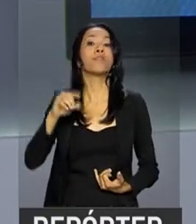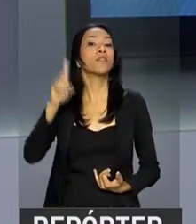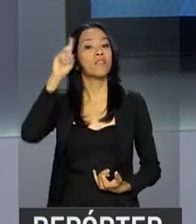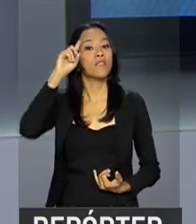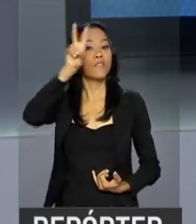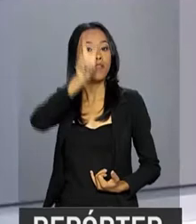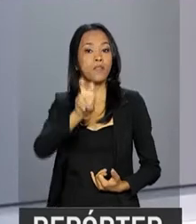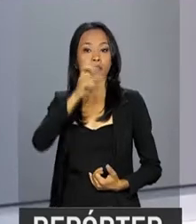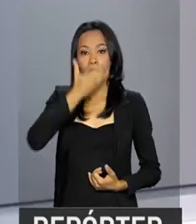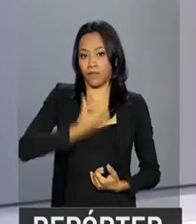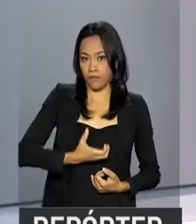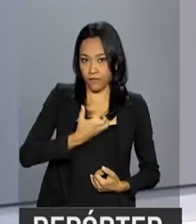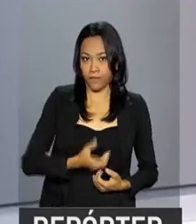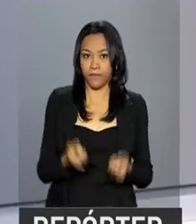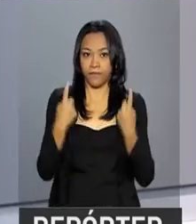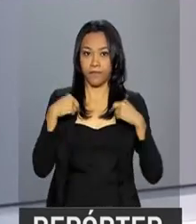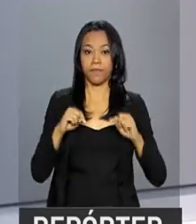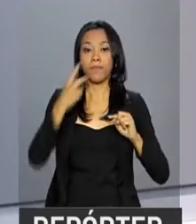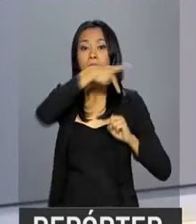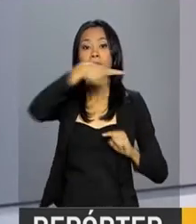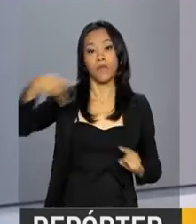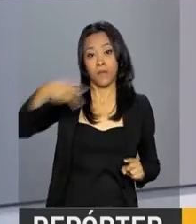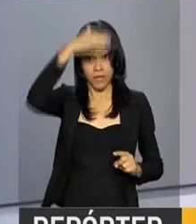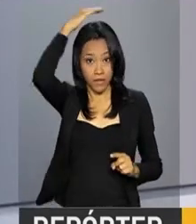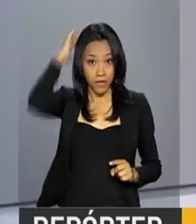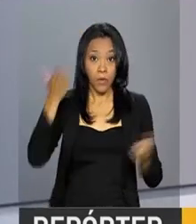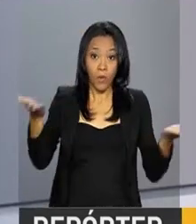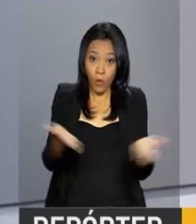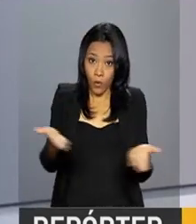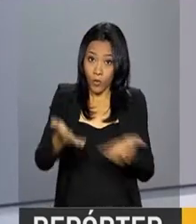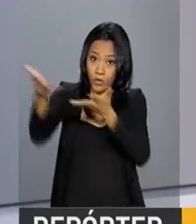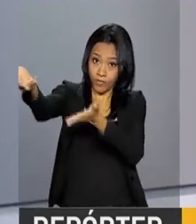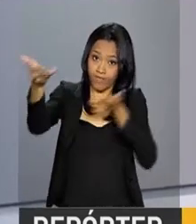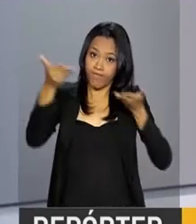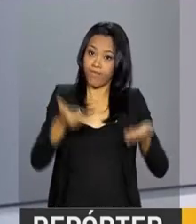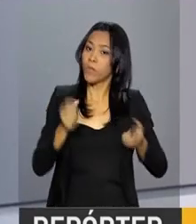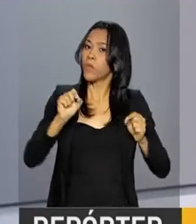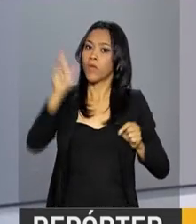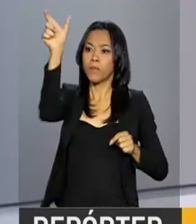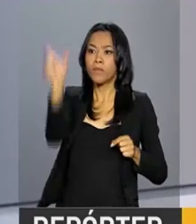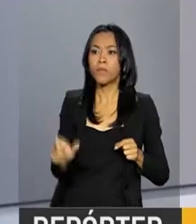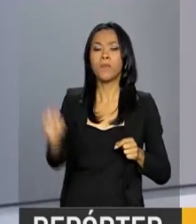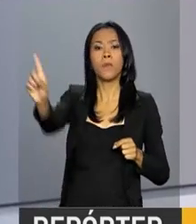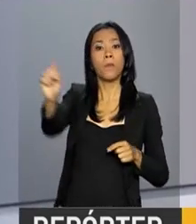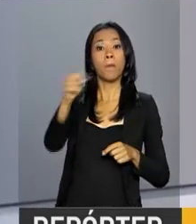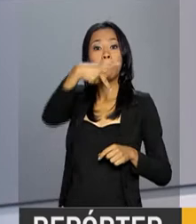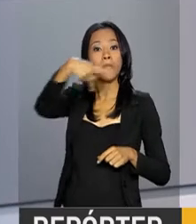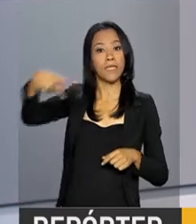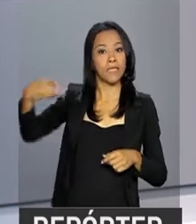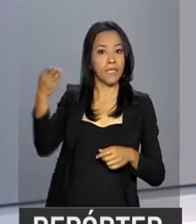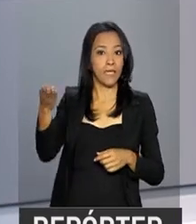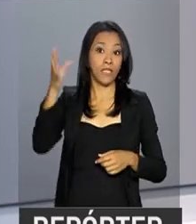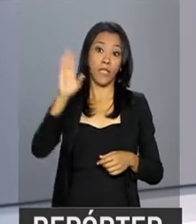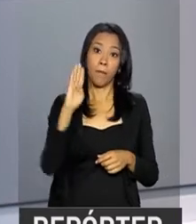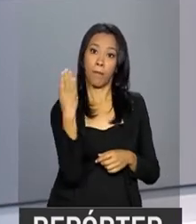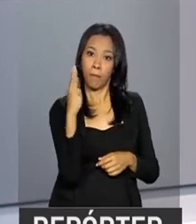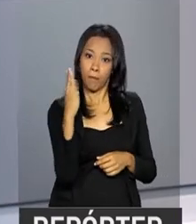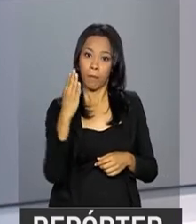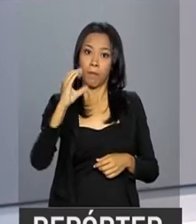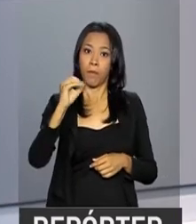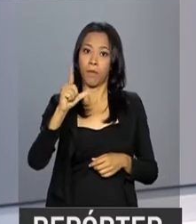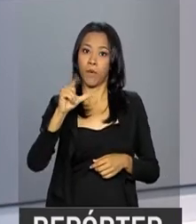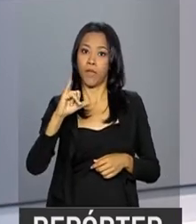dezembro o presidente michel temer recebe hoje no palácio do planalto o presidente da bolívia evo morales os